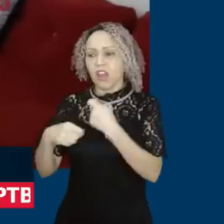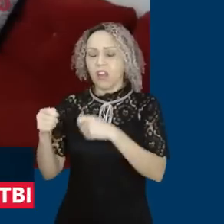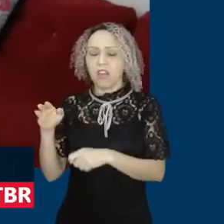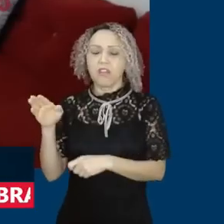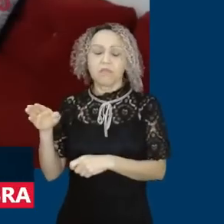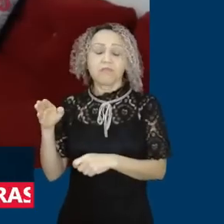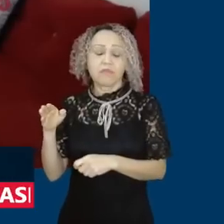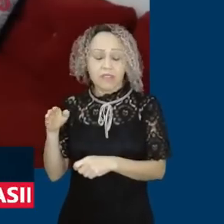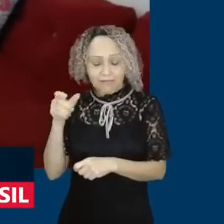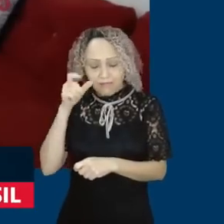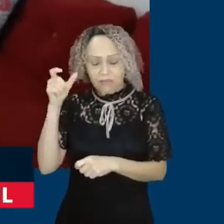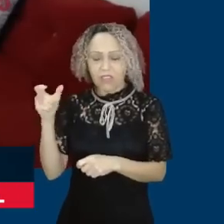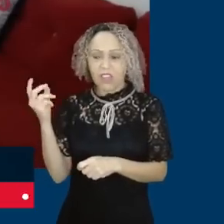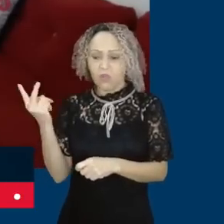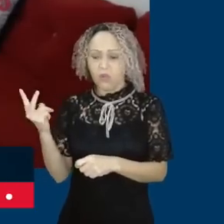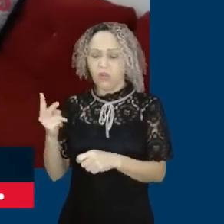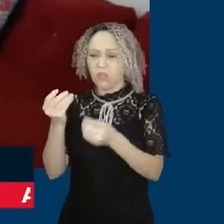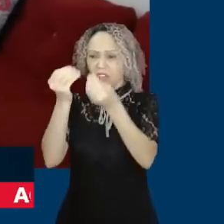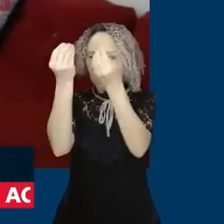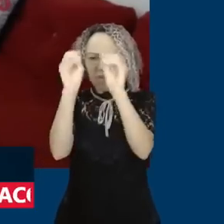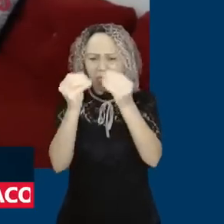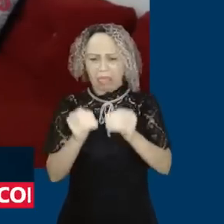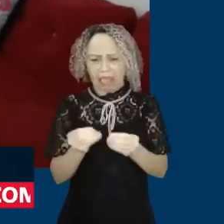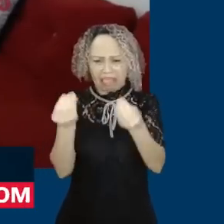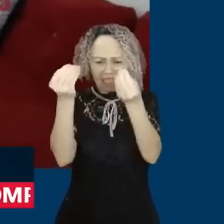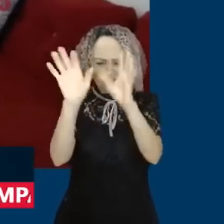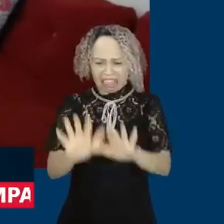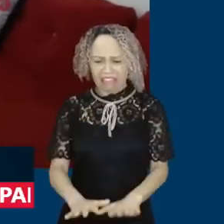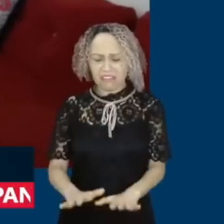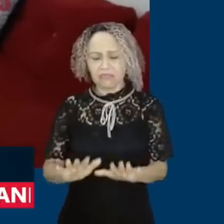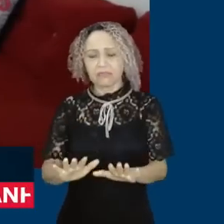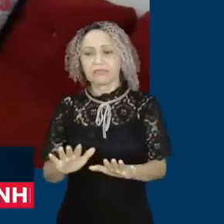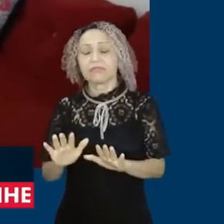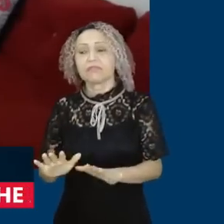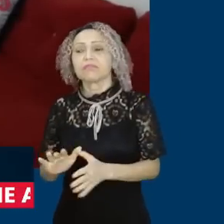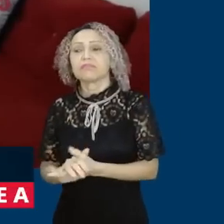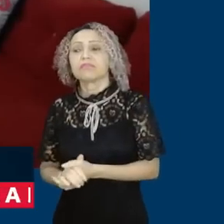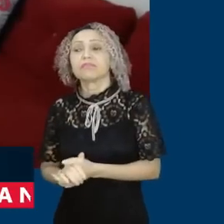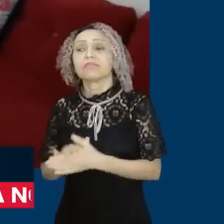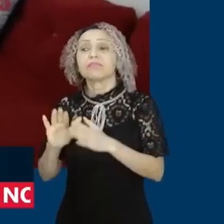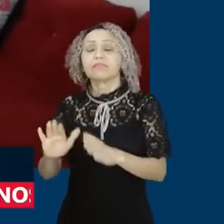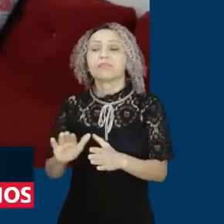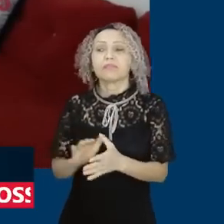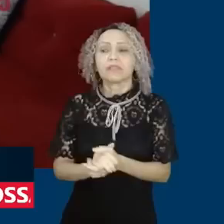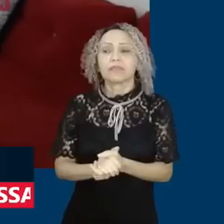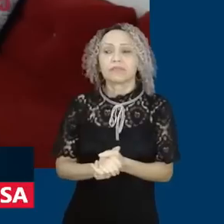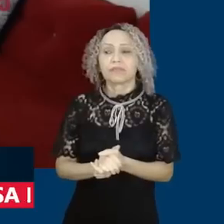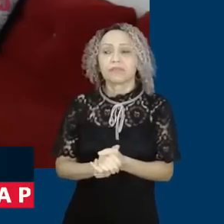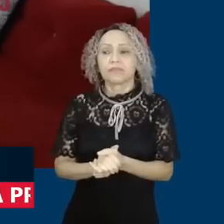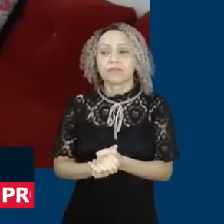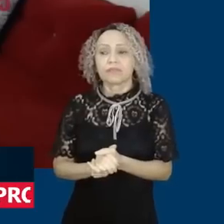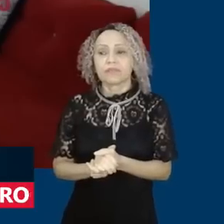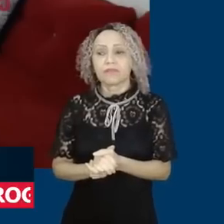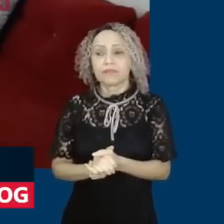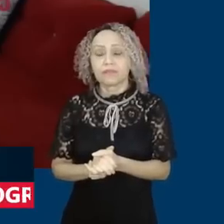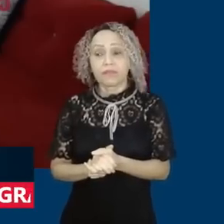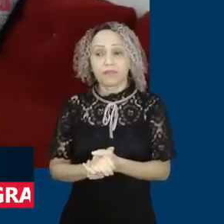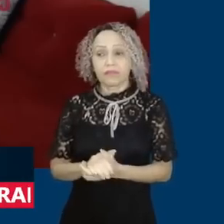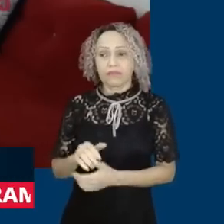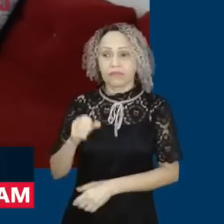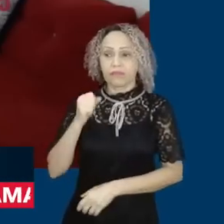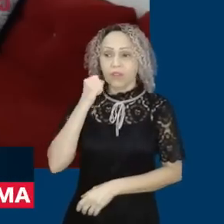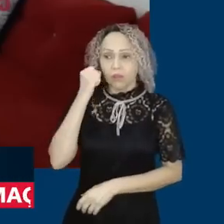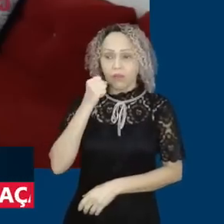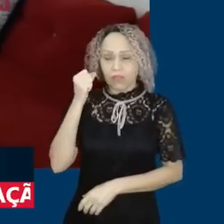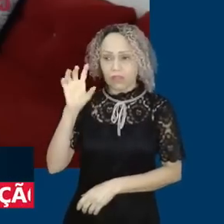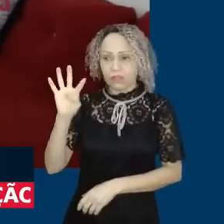orçamentária anual, a LOA, de 2023, é analisada pela Comissão Mista de Orçamento da Câmara. O senador Castro tem